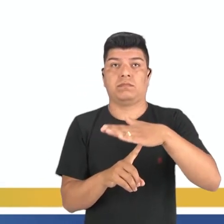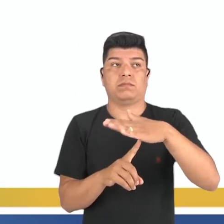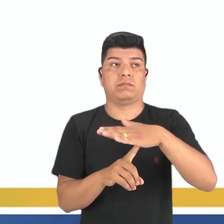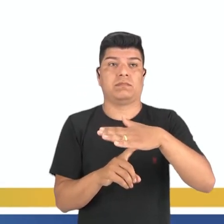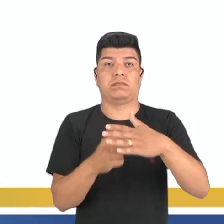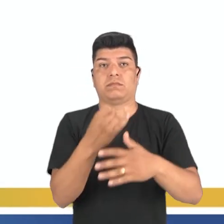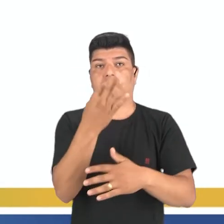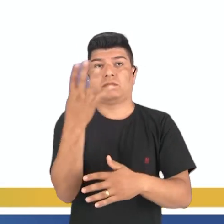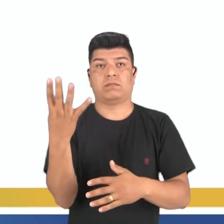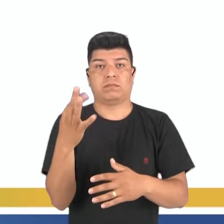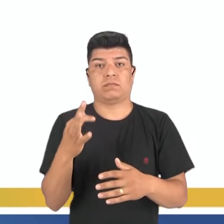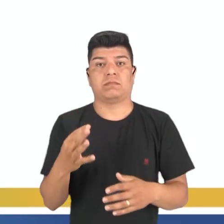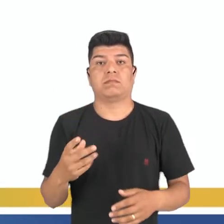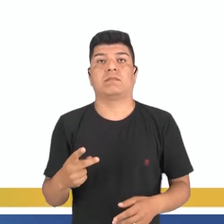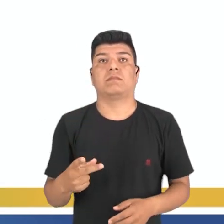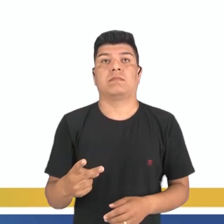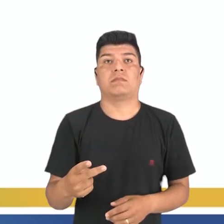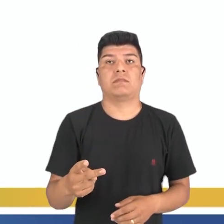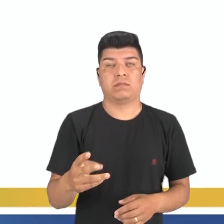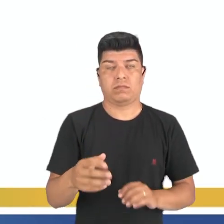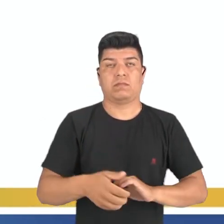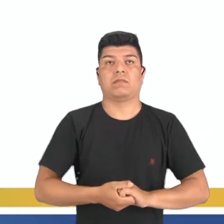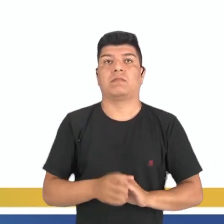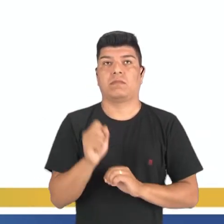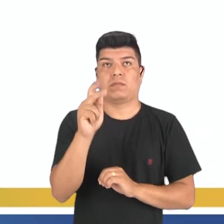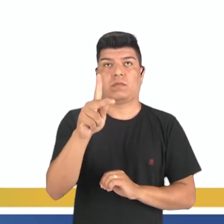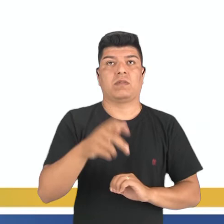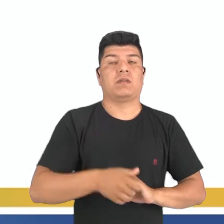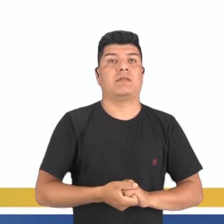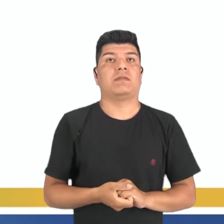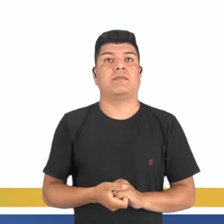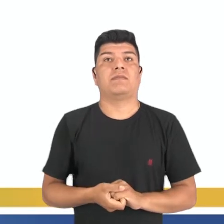uma quantidade finita de casas decimais, ok?